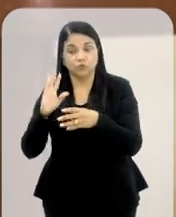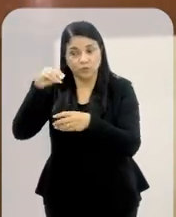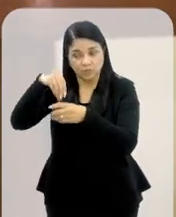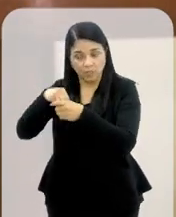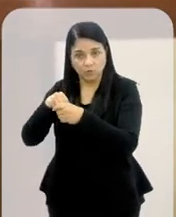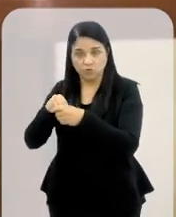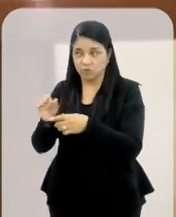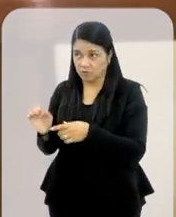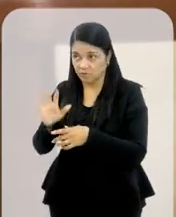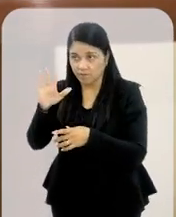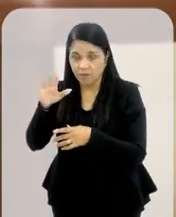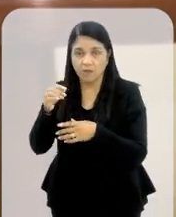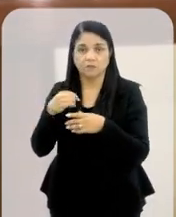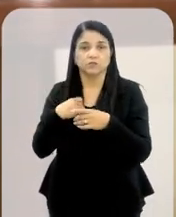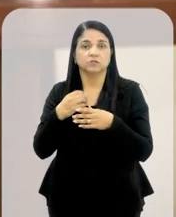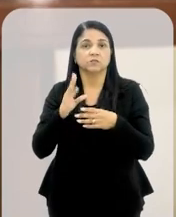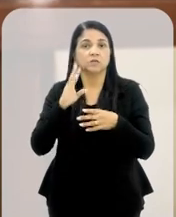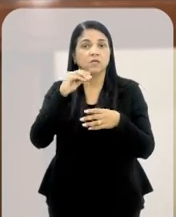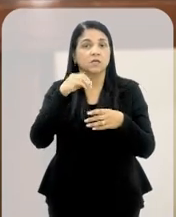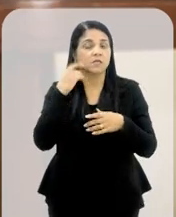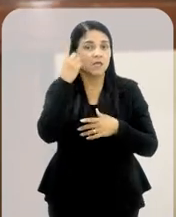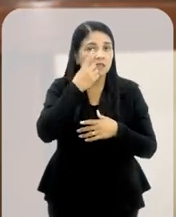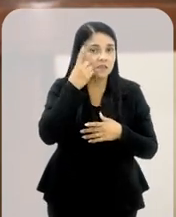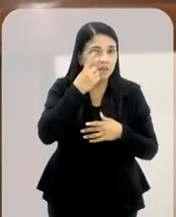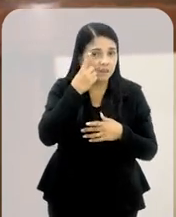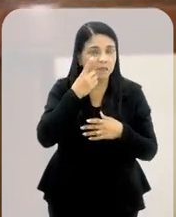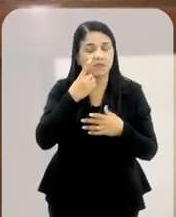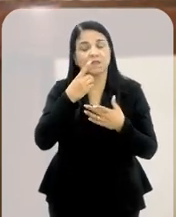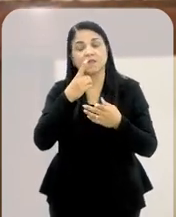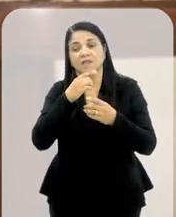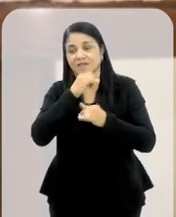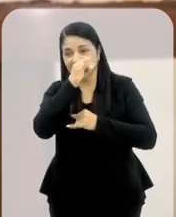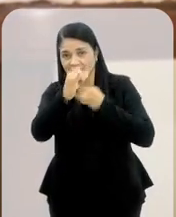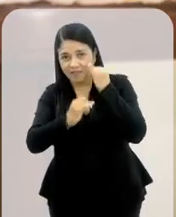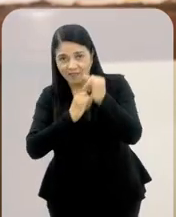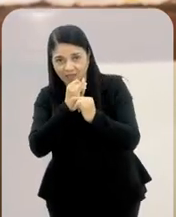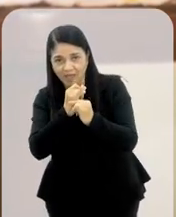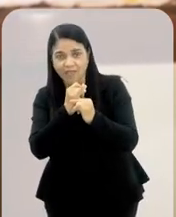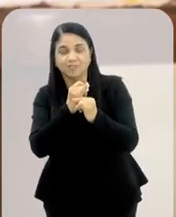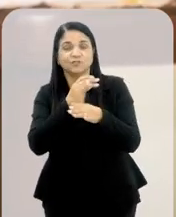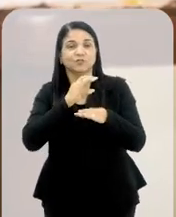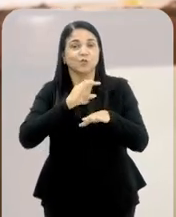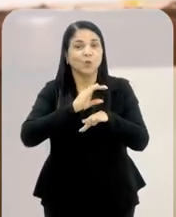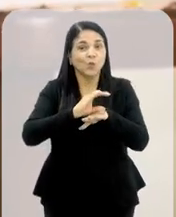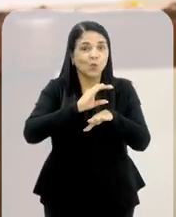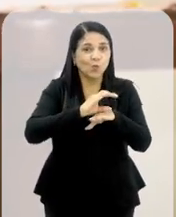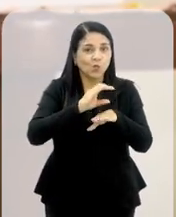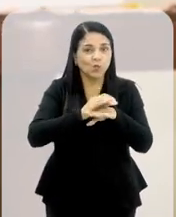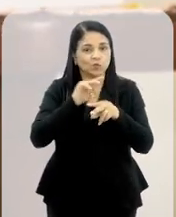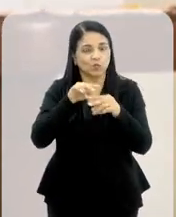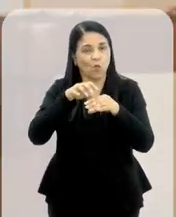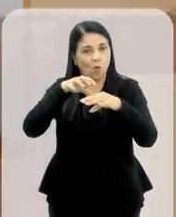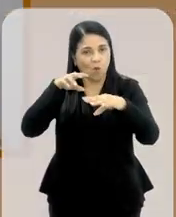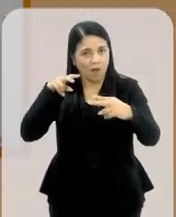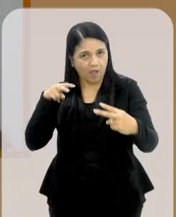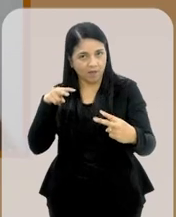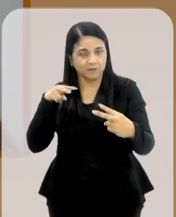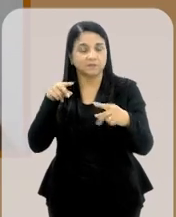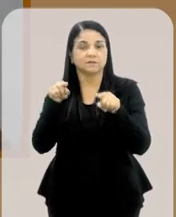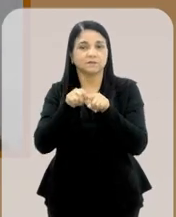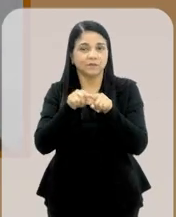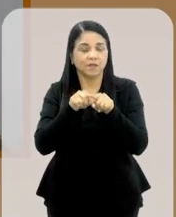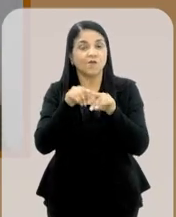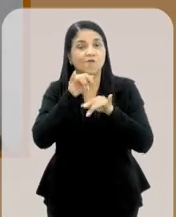presente nas comunidades, está presente na internet, está presente fazendo cursos online,